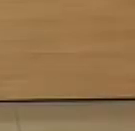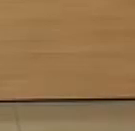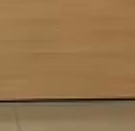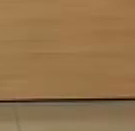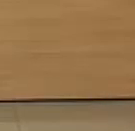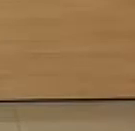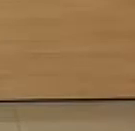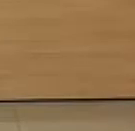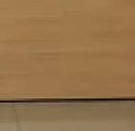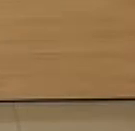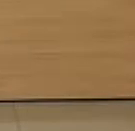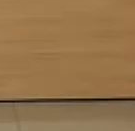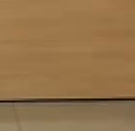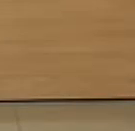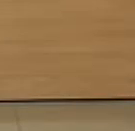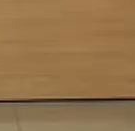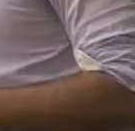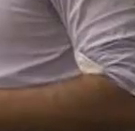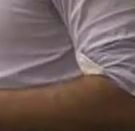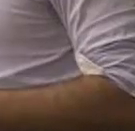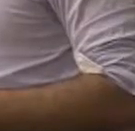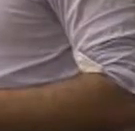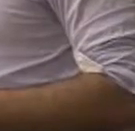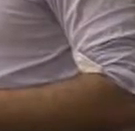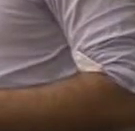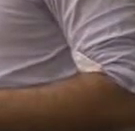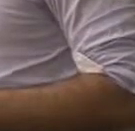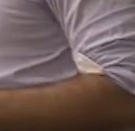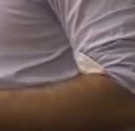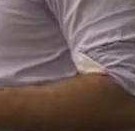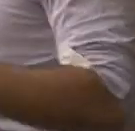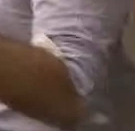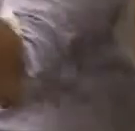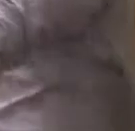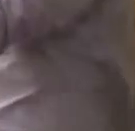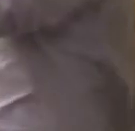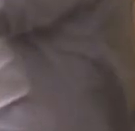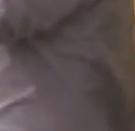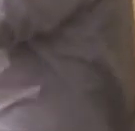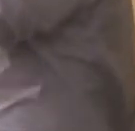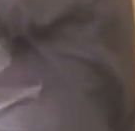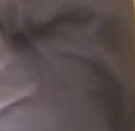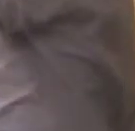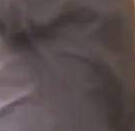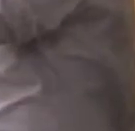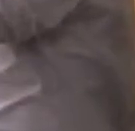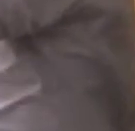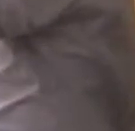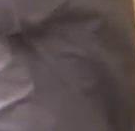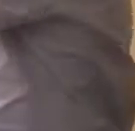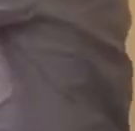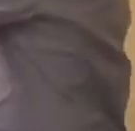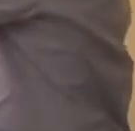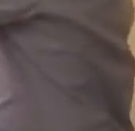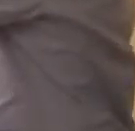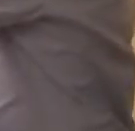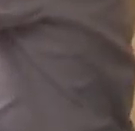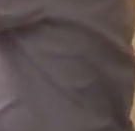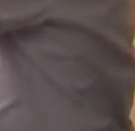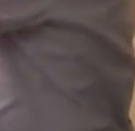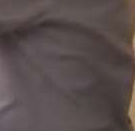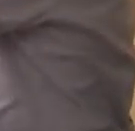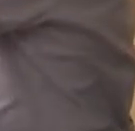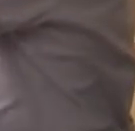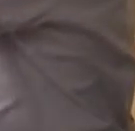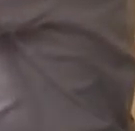na apresentação do time da Winner dessa temporada, eu estive lá, e aí eu